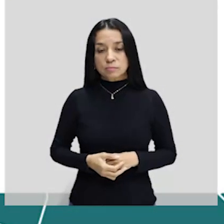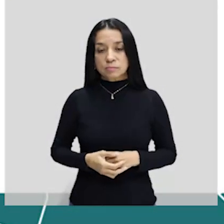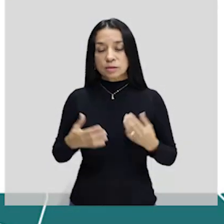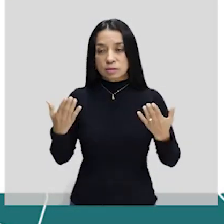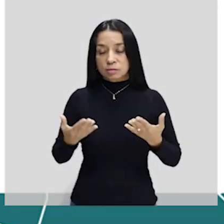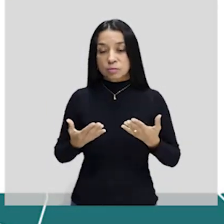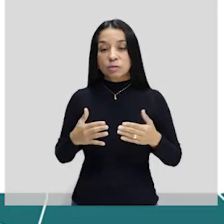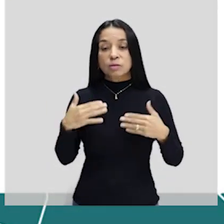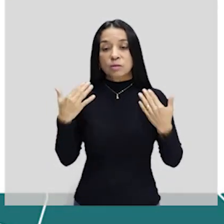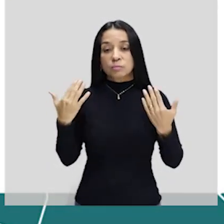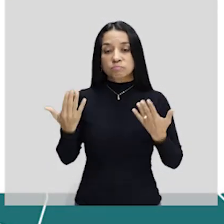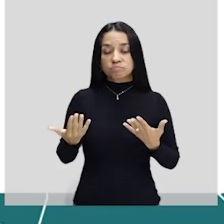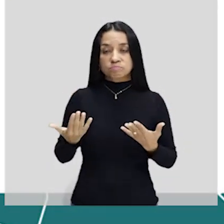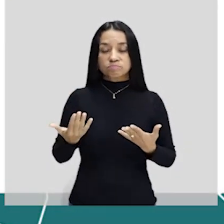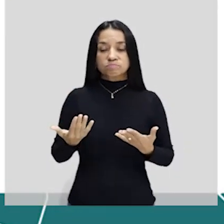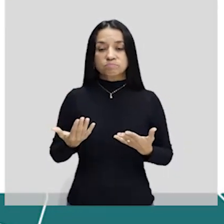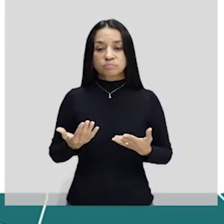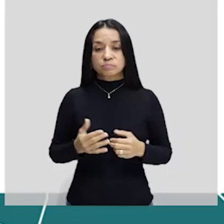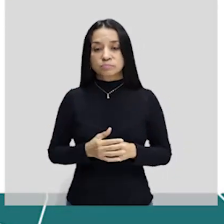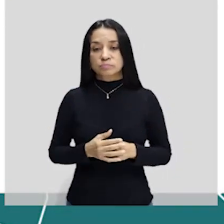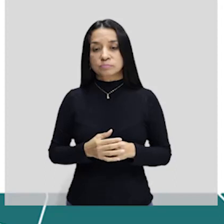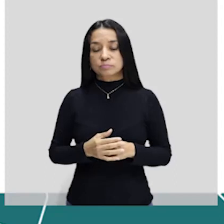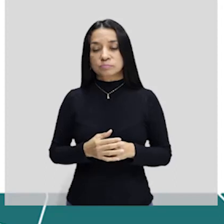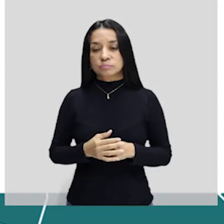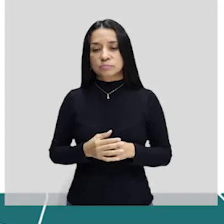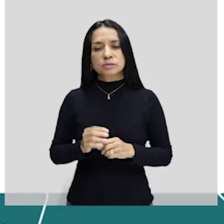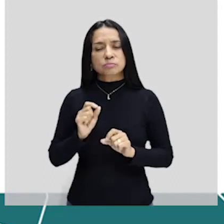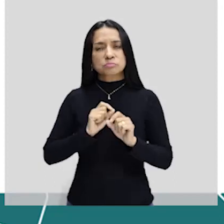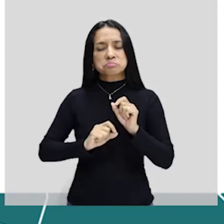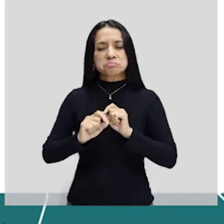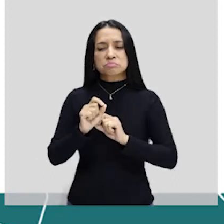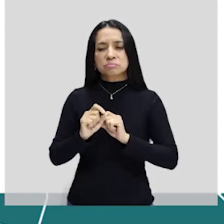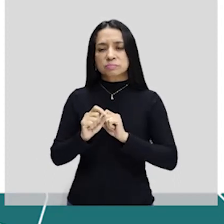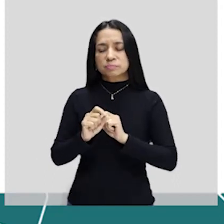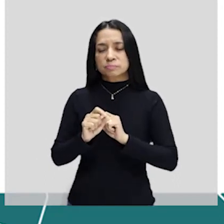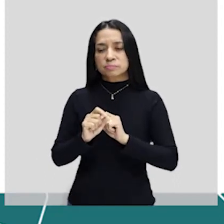Agora, qual seria, pessoal? Qual seria as evidências